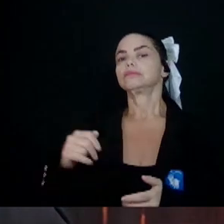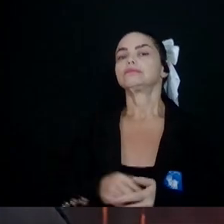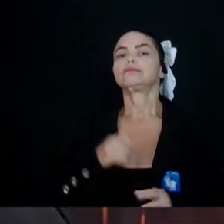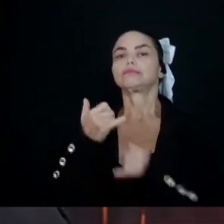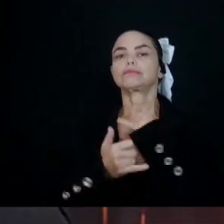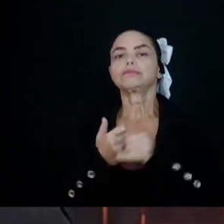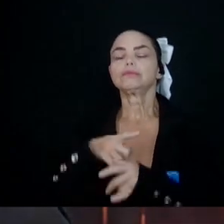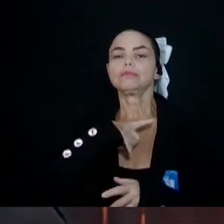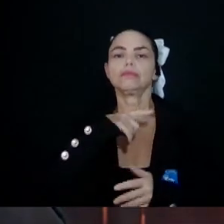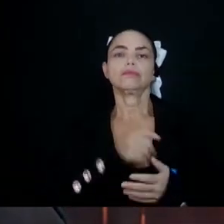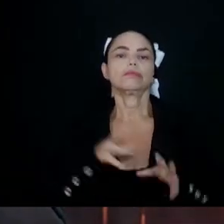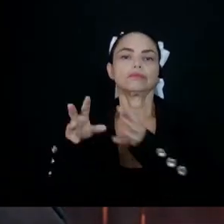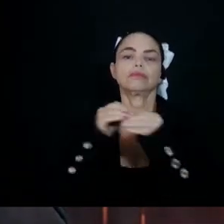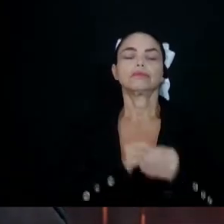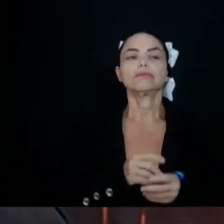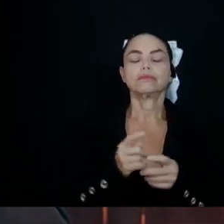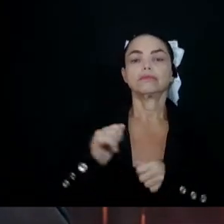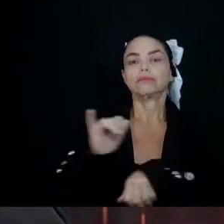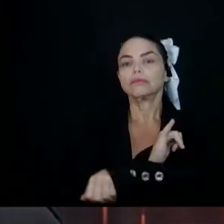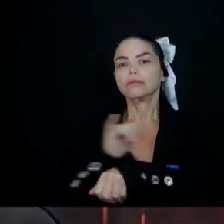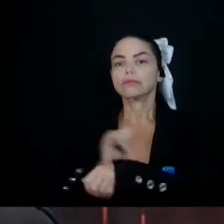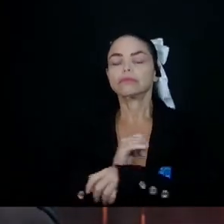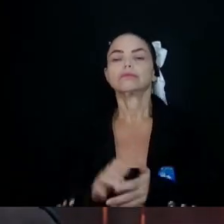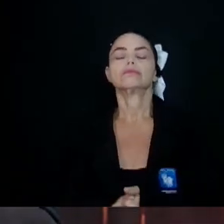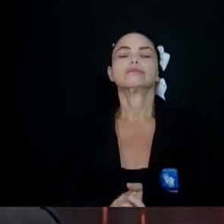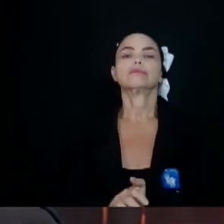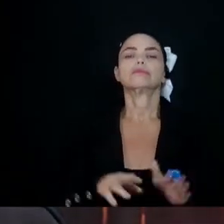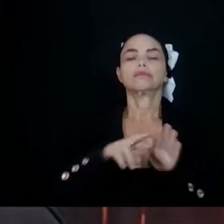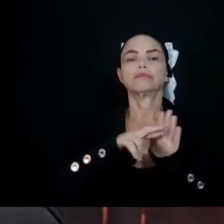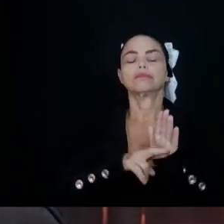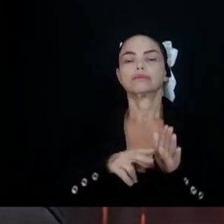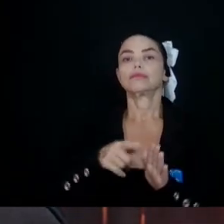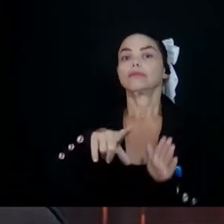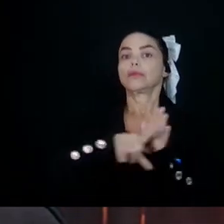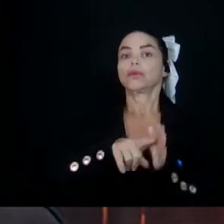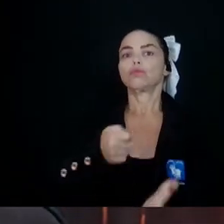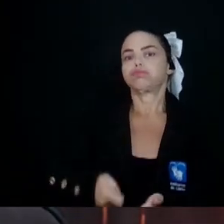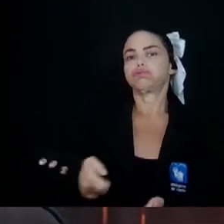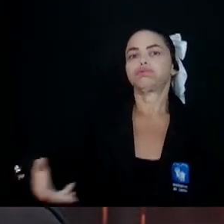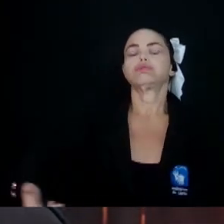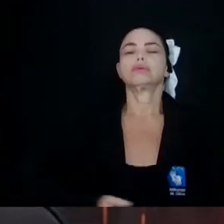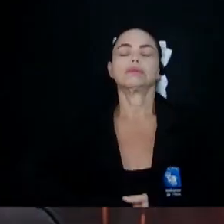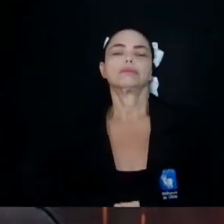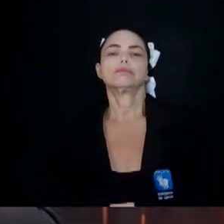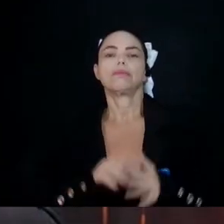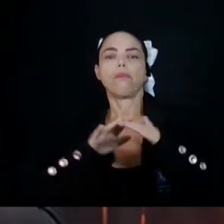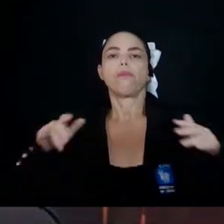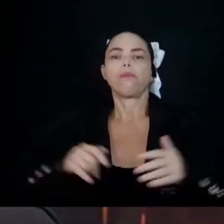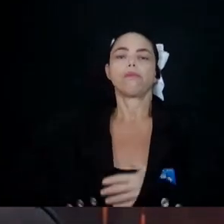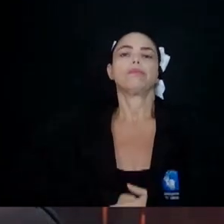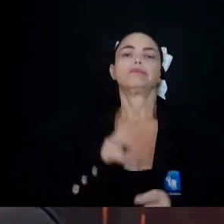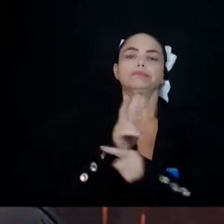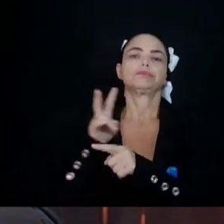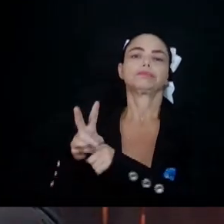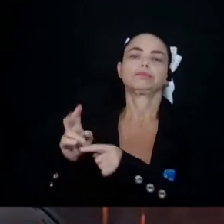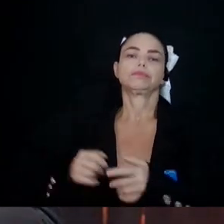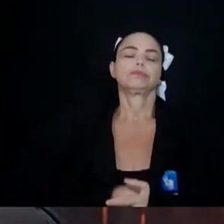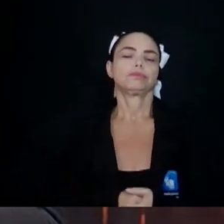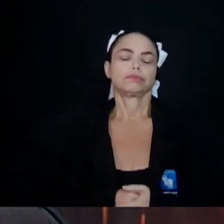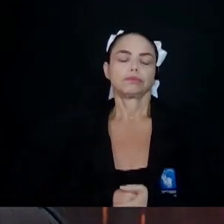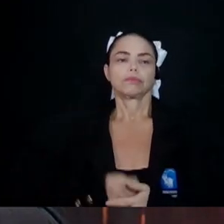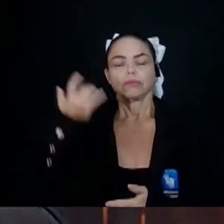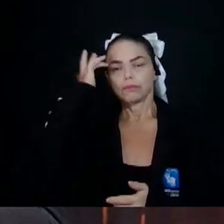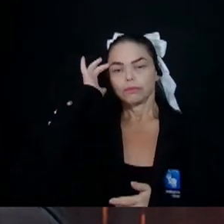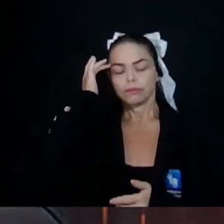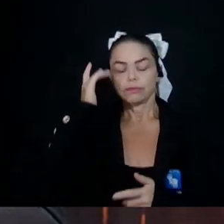que trazer mecanismos muito mais concretos para que as crianças sejam protegidas, né? Eu acho que